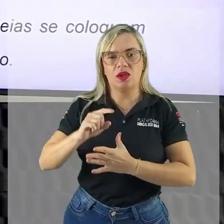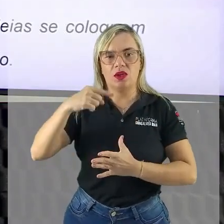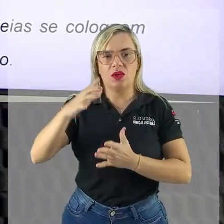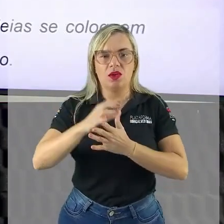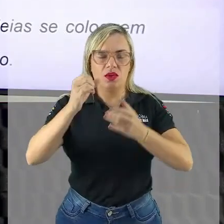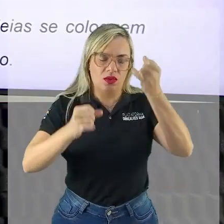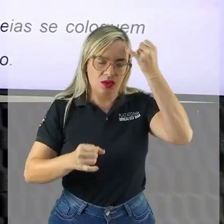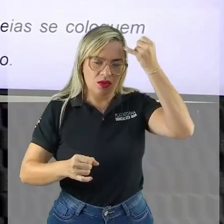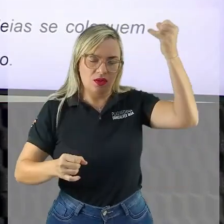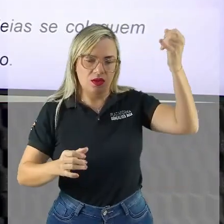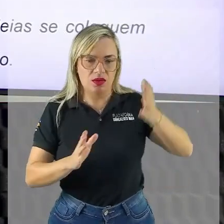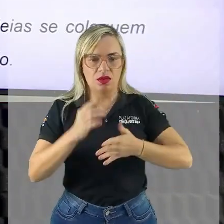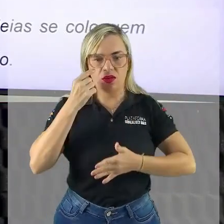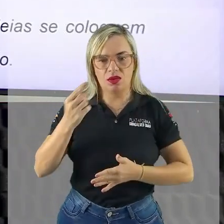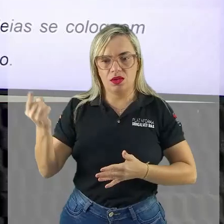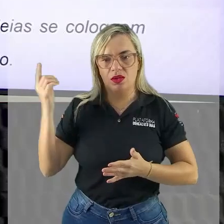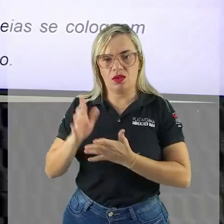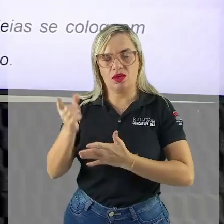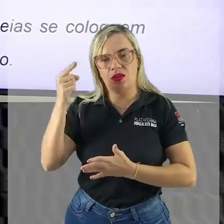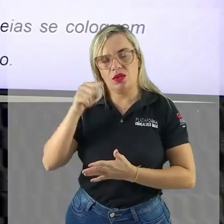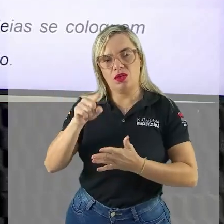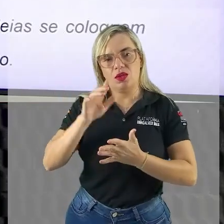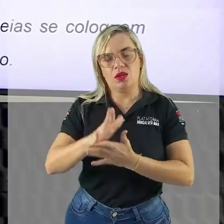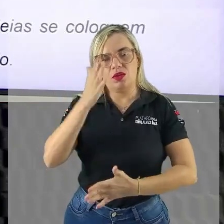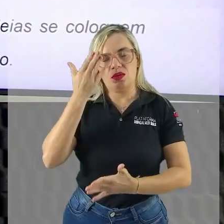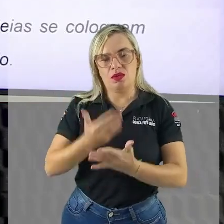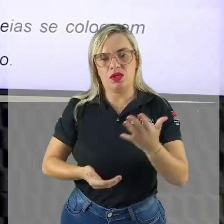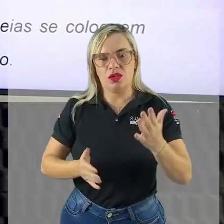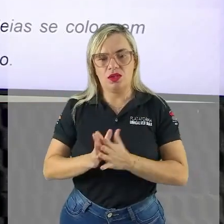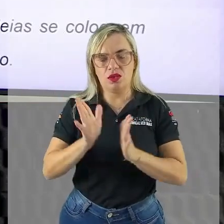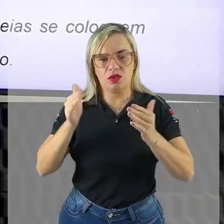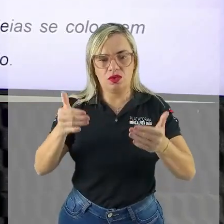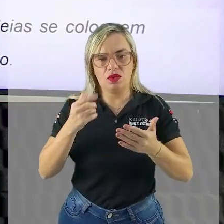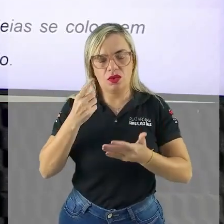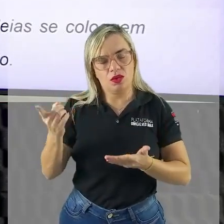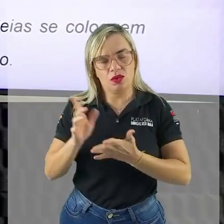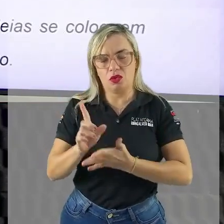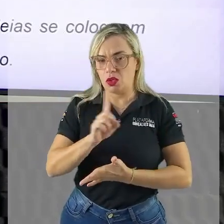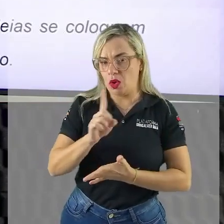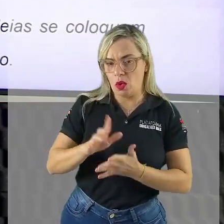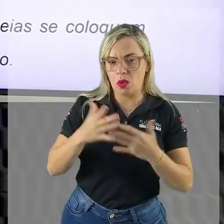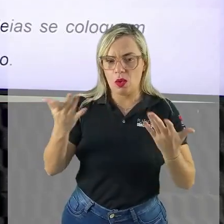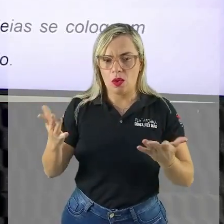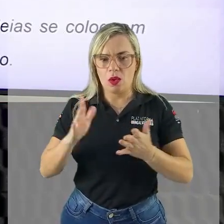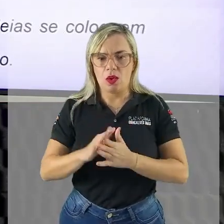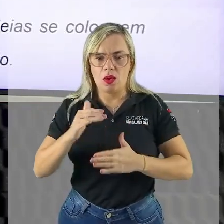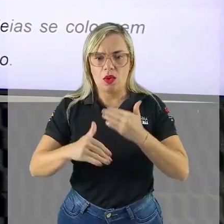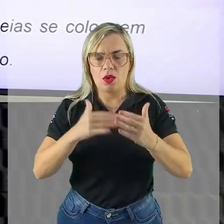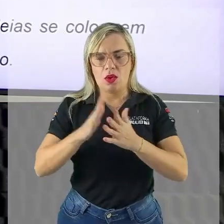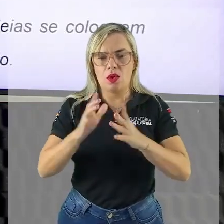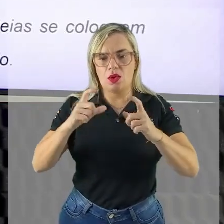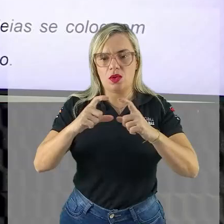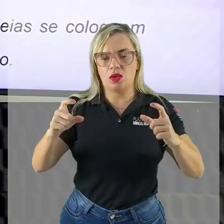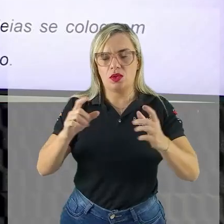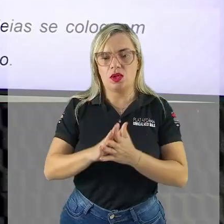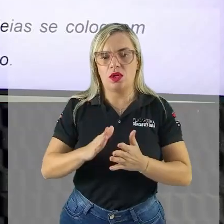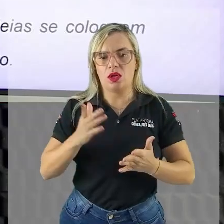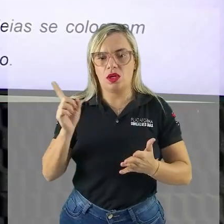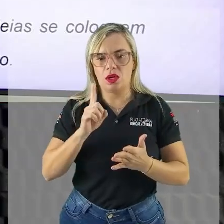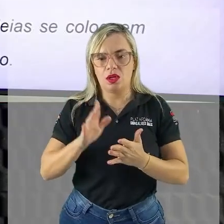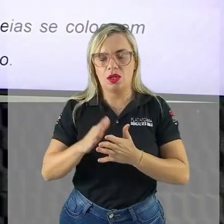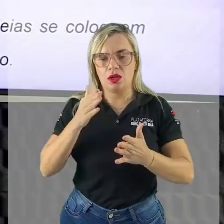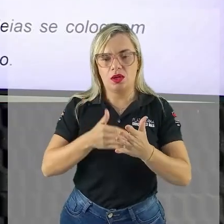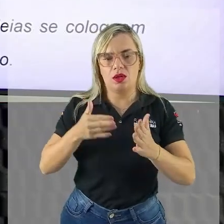outras ideias, justamente para que você não perca o seu foco, tá? A construção da frase não está limitada por regras. De uma